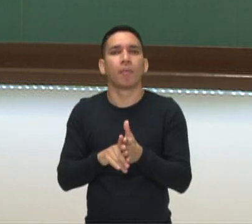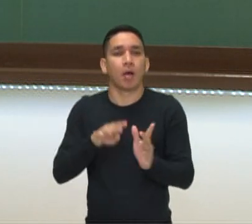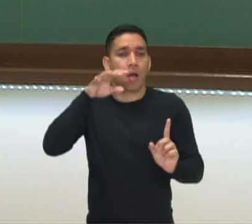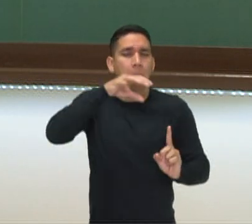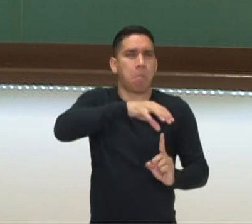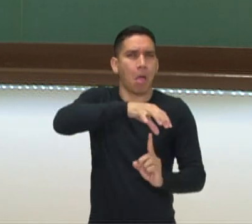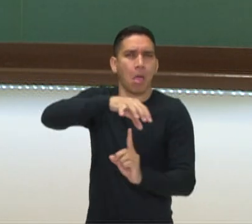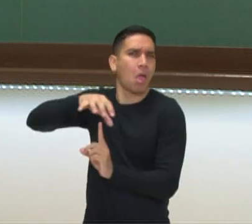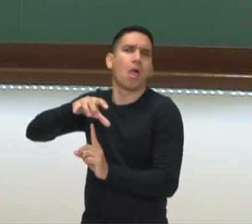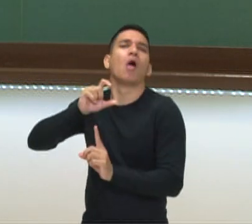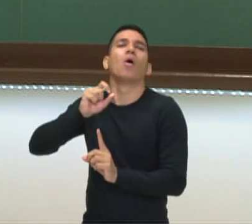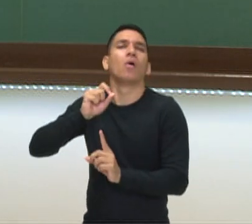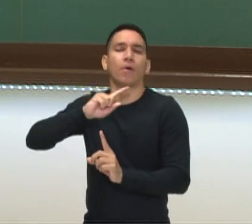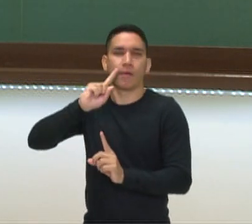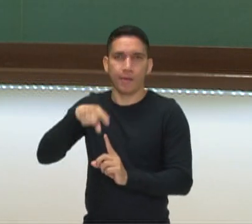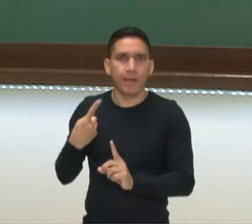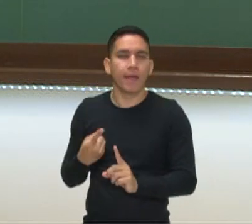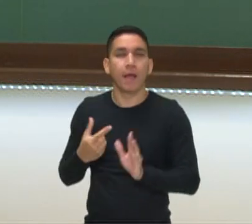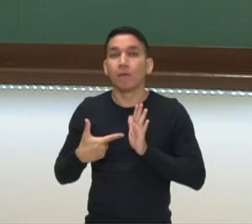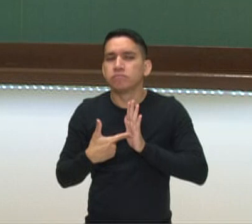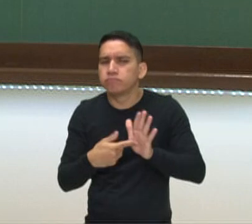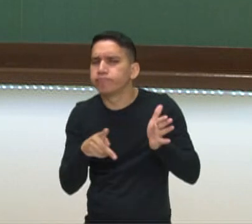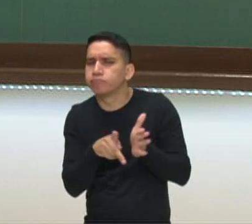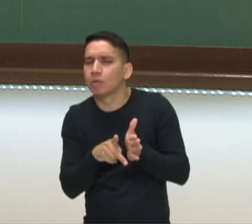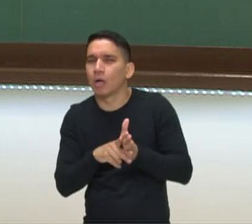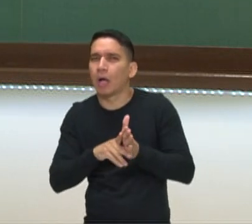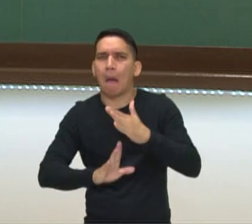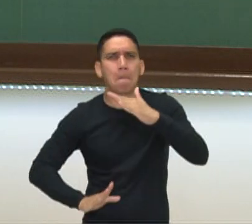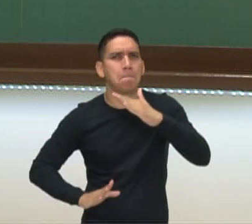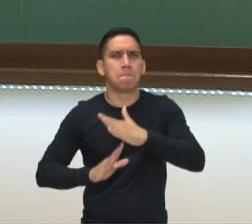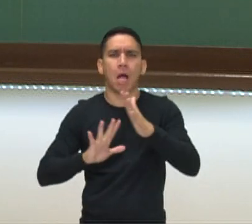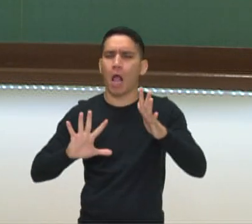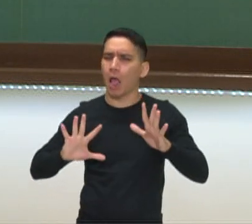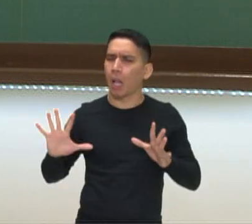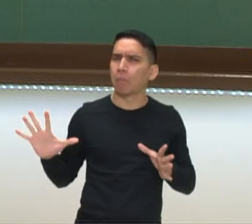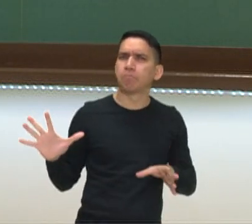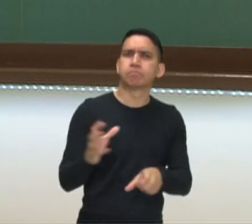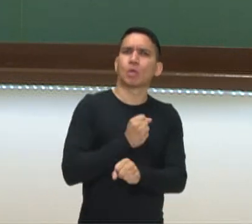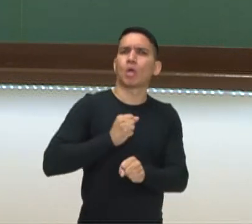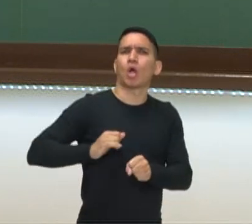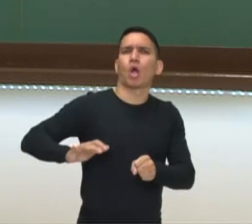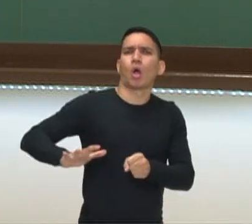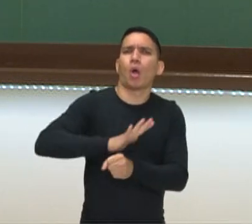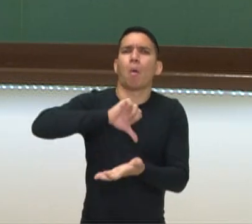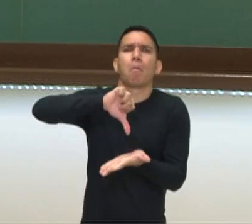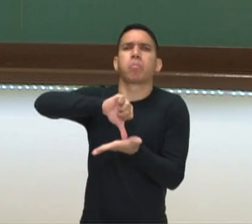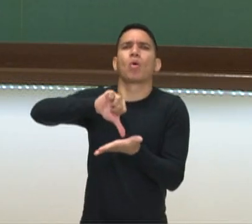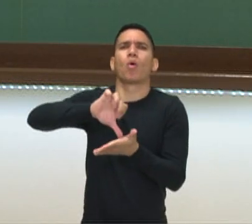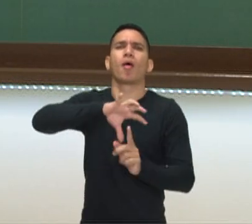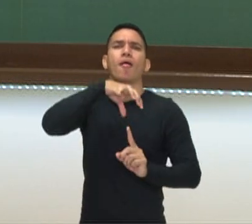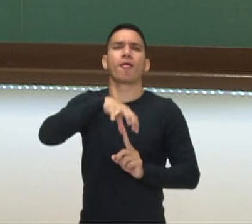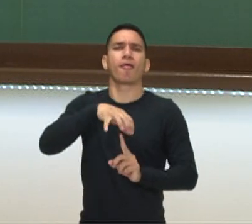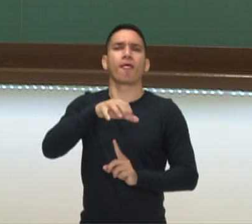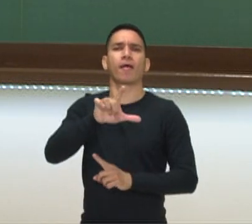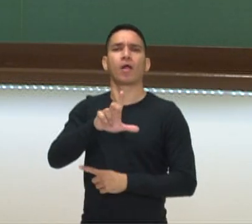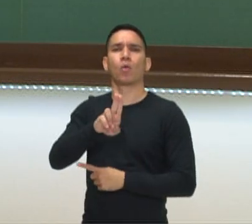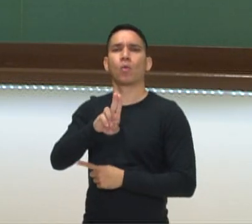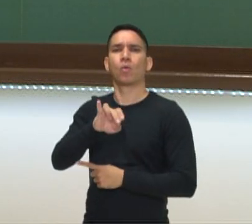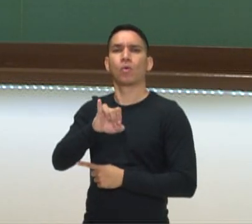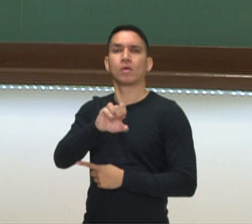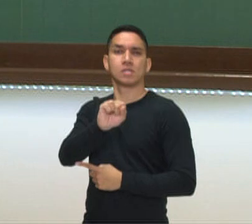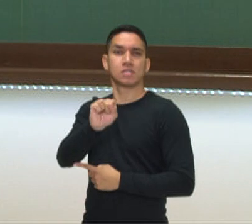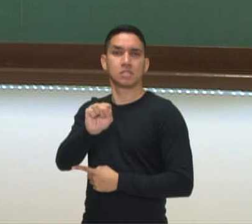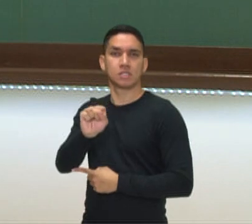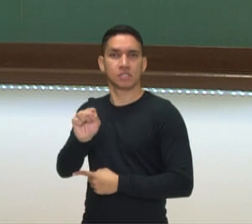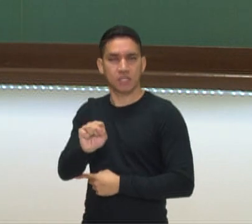monarquia que se mostrou assim o ápice do absolutismo. Por quê? Com o rei Luís XIV, né, que